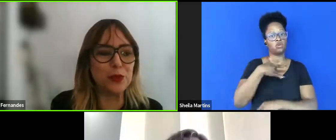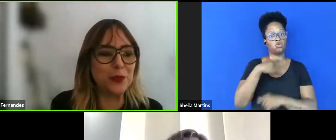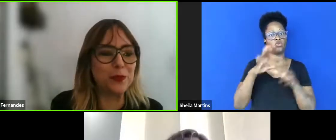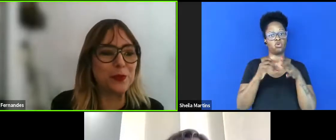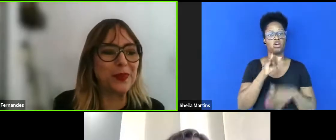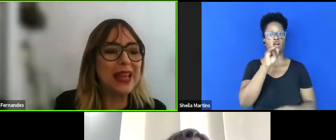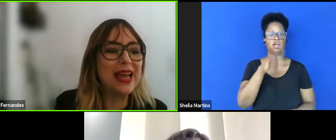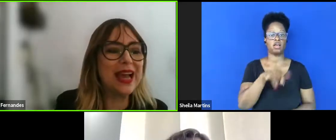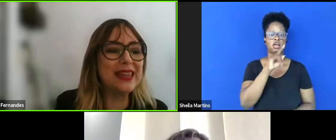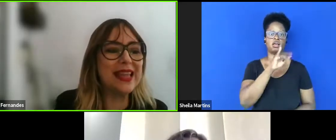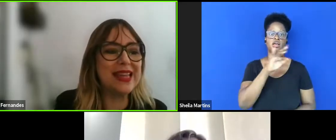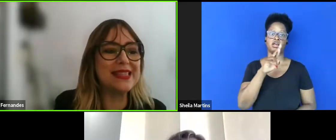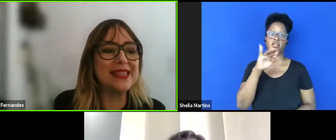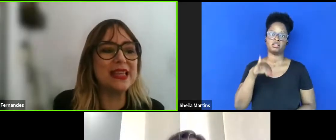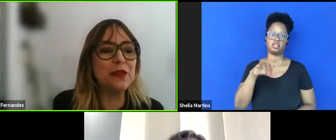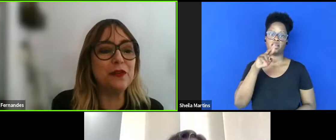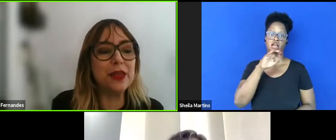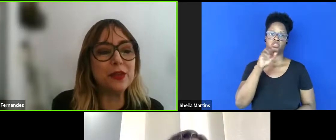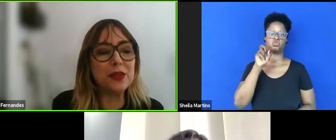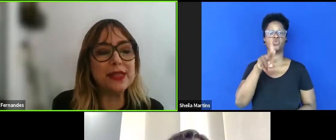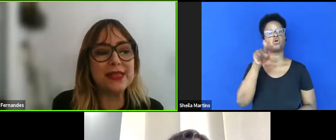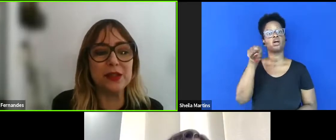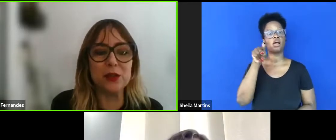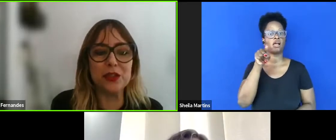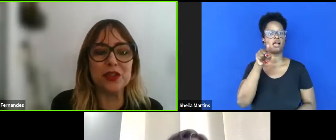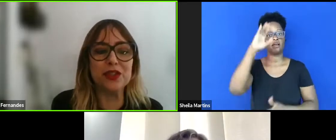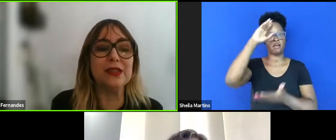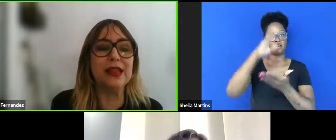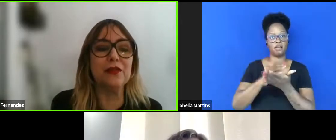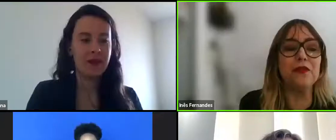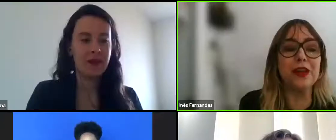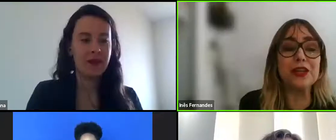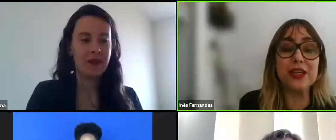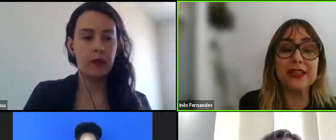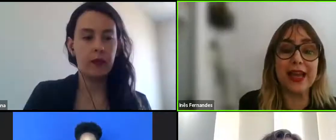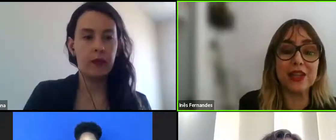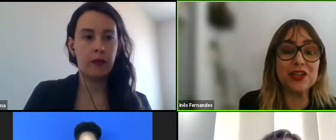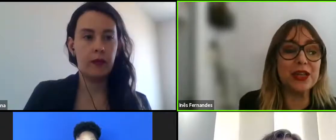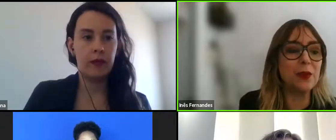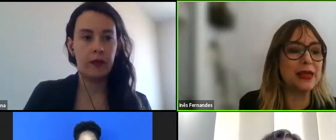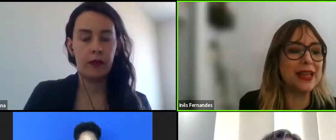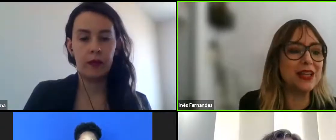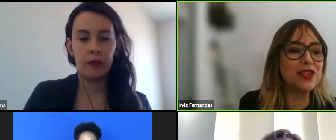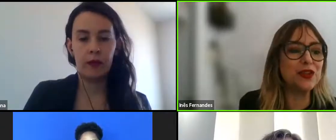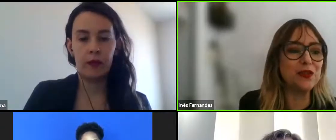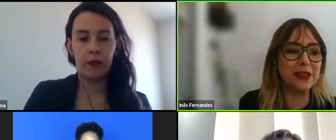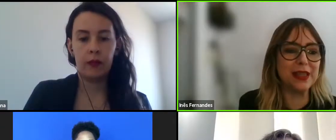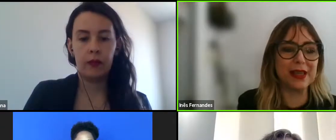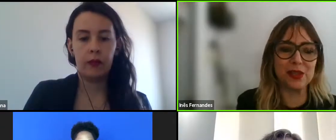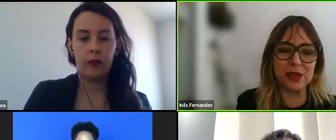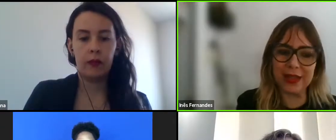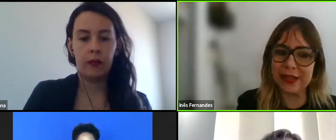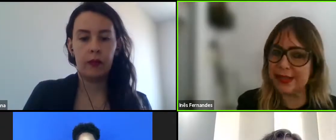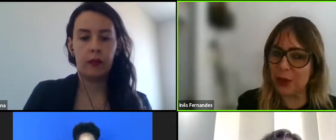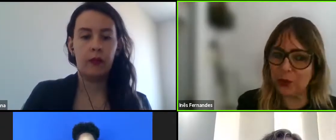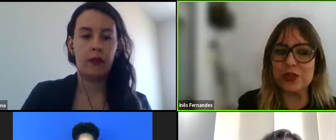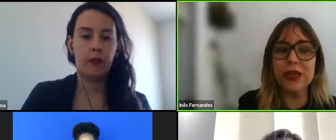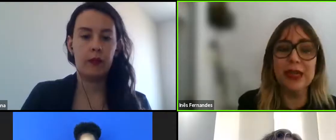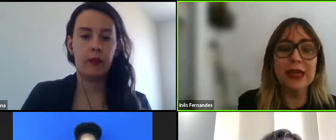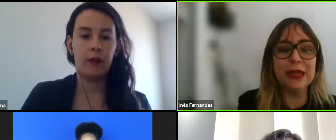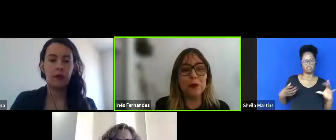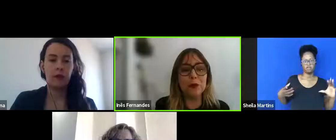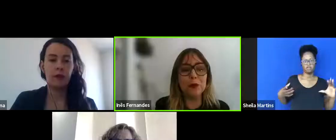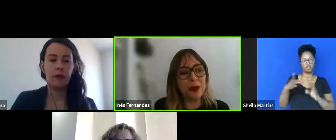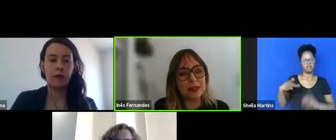René Rachou. A tese, efeito da síndrome da fragilidade na qualidade de vida relacionada à